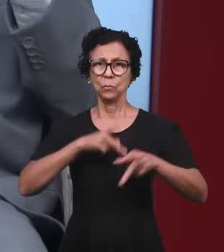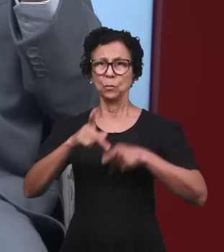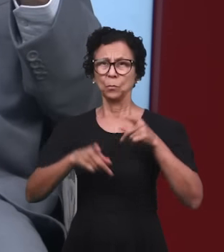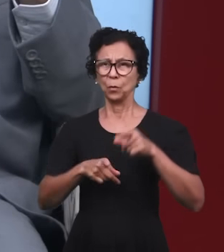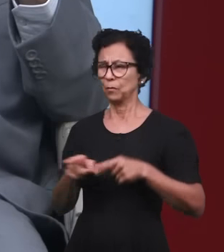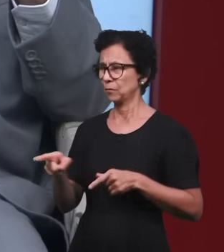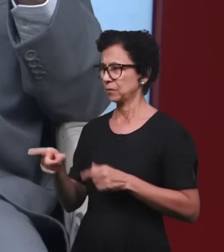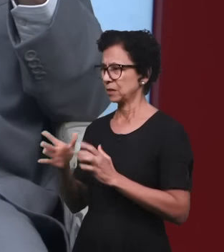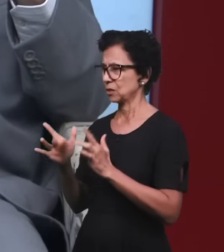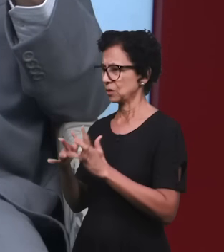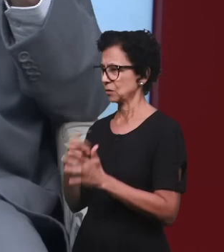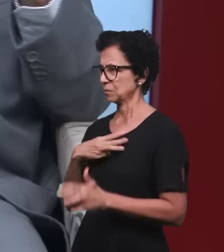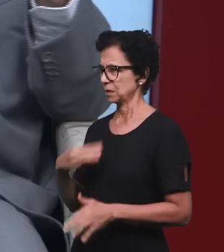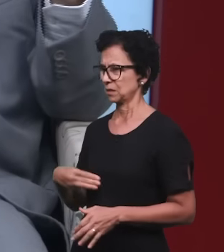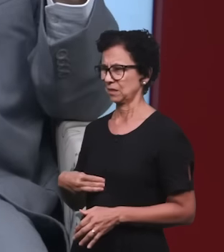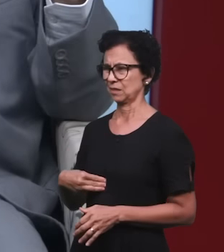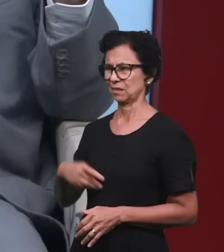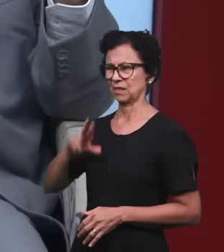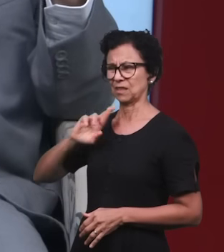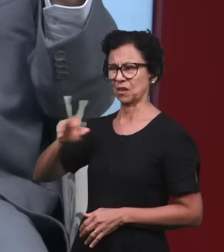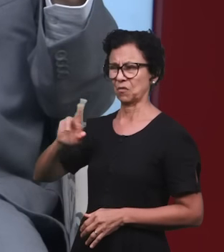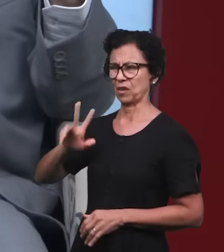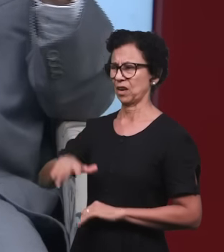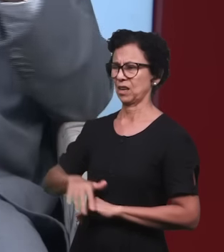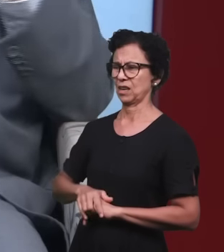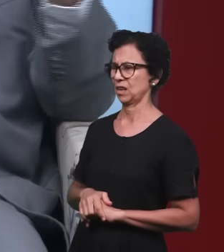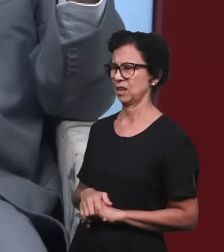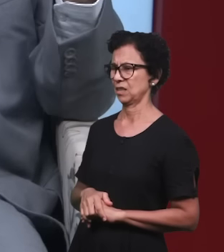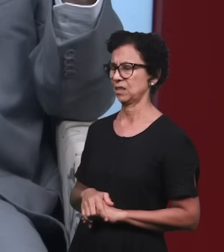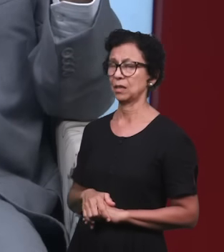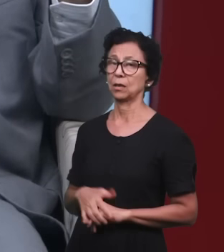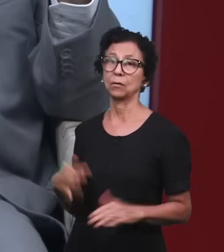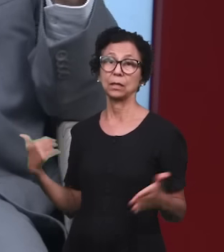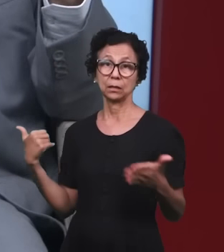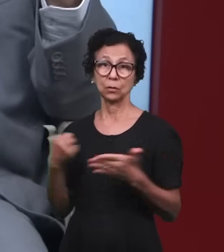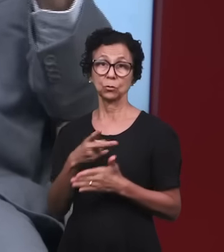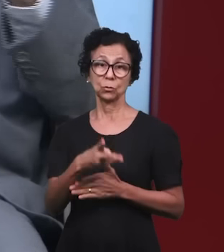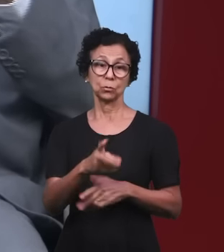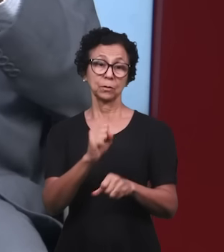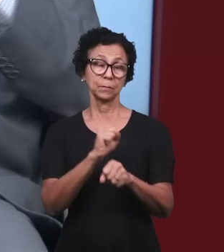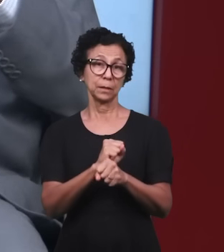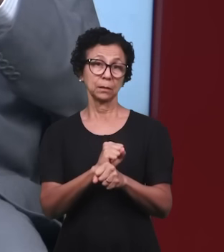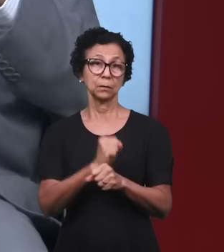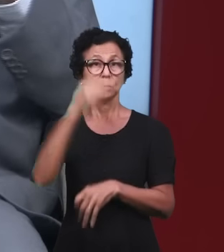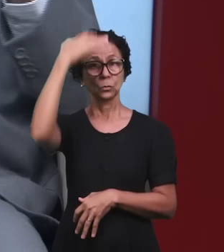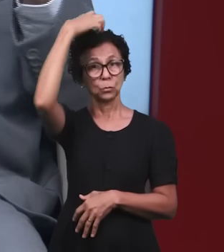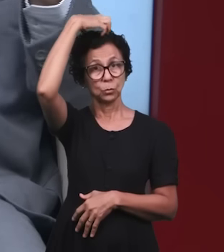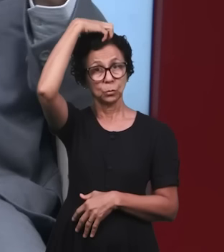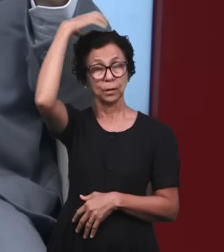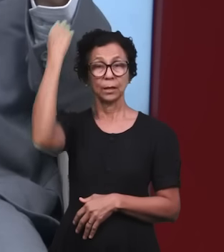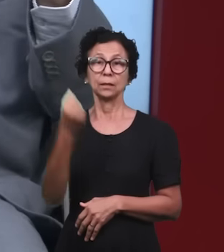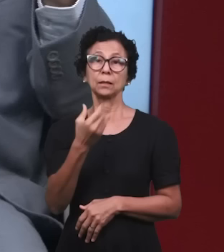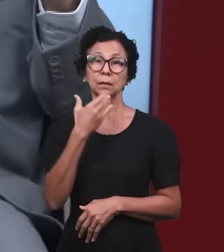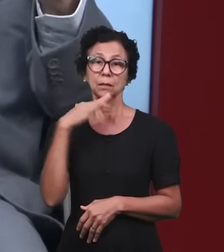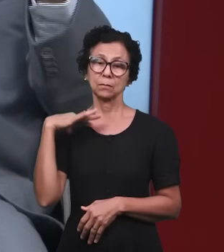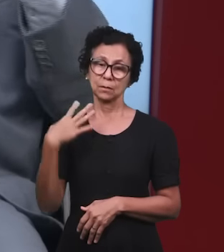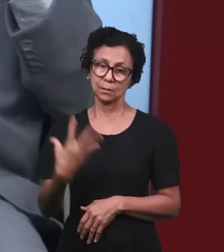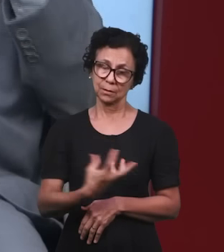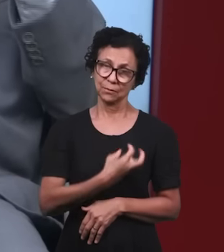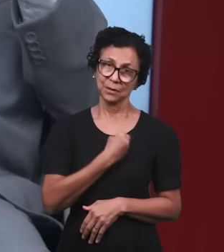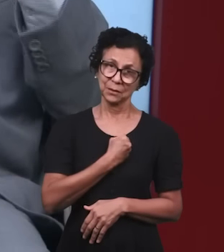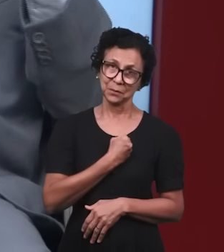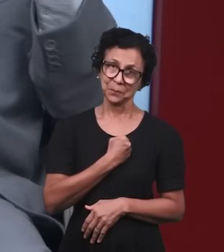como o Messias e continua esperando-o como um rei salvador. De seu lado, a Igreja também